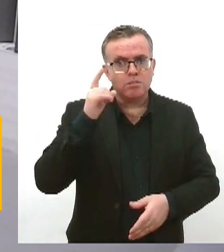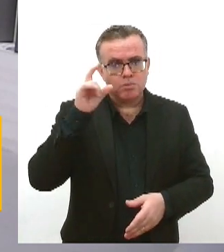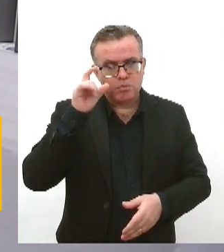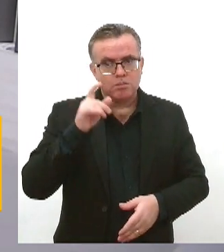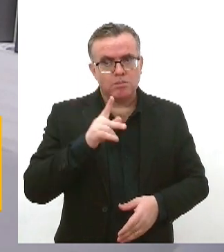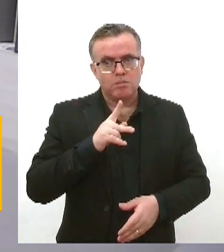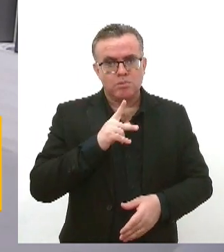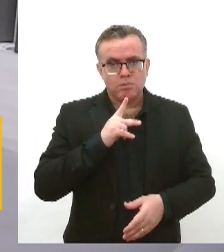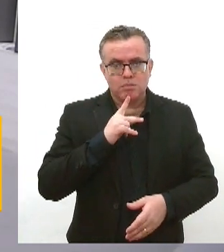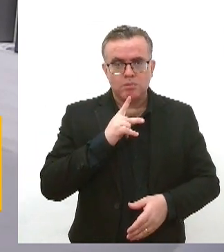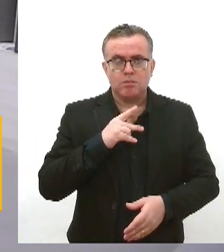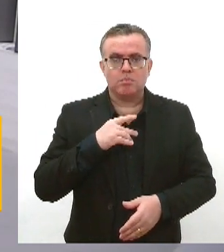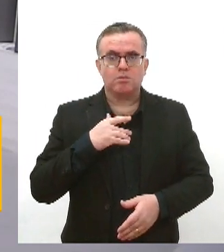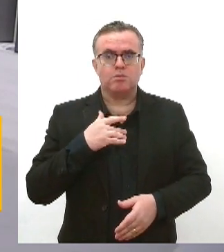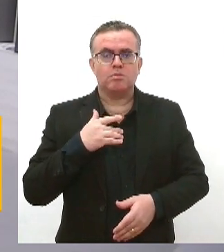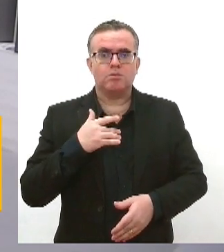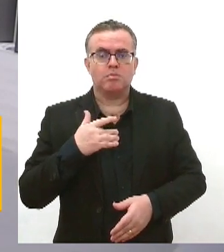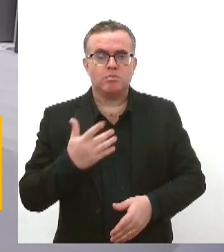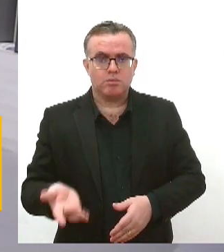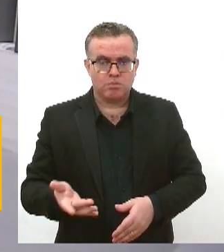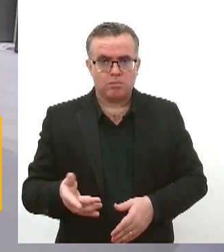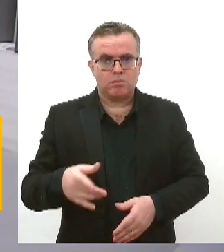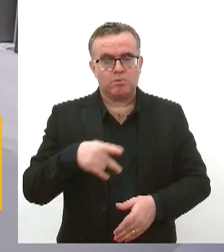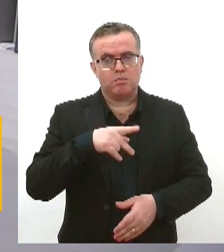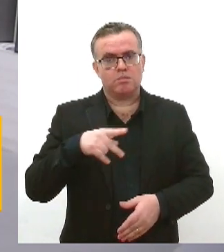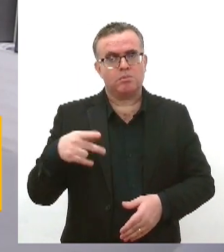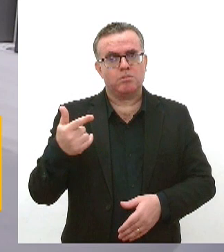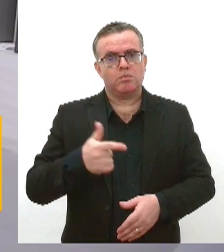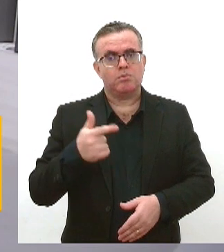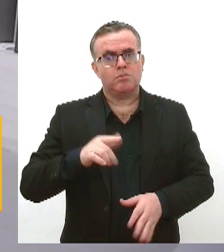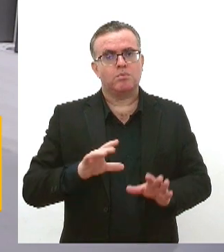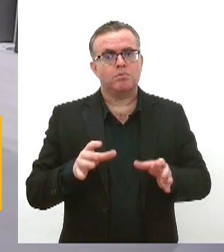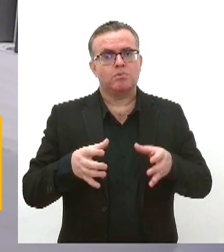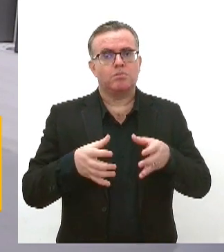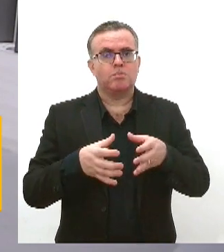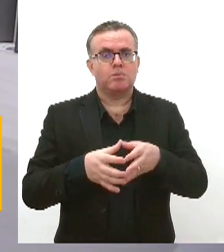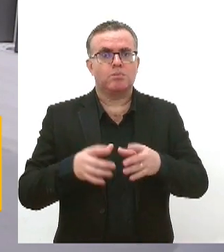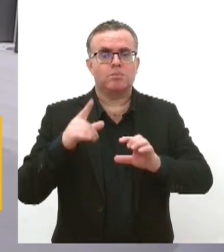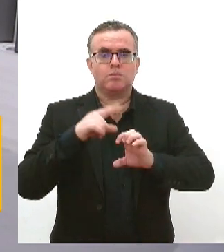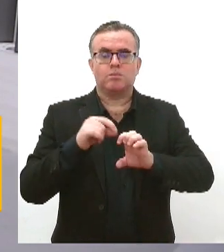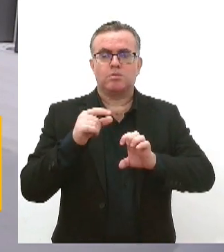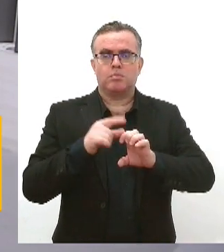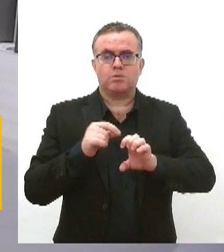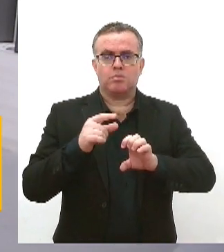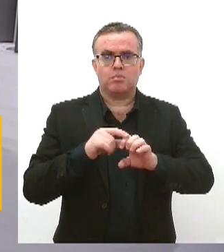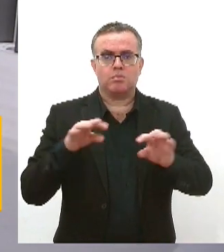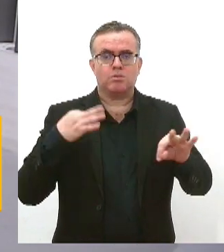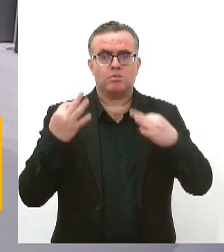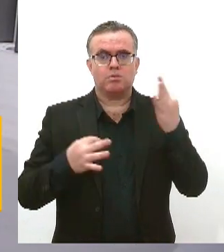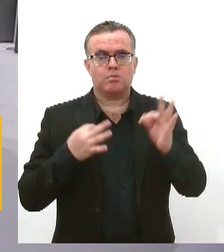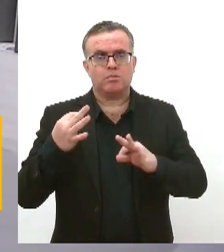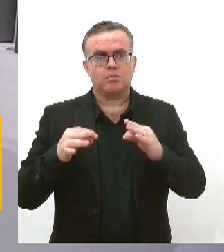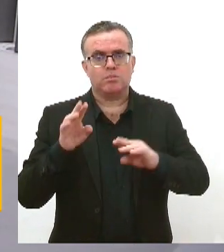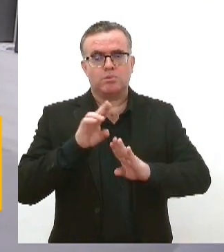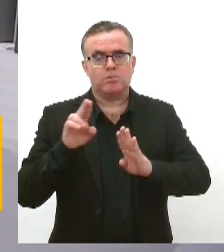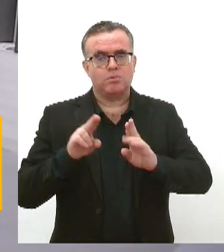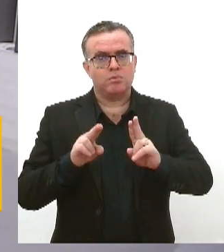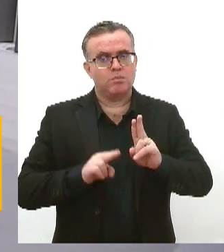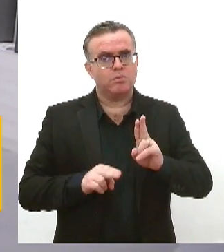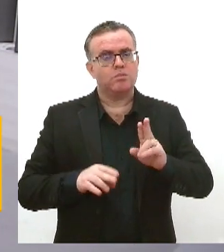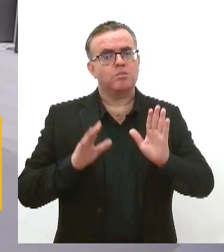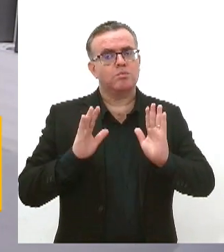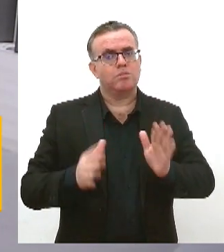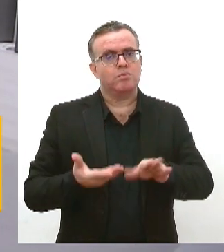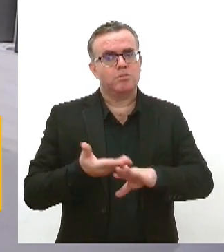que foi eleito vice-presidente da Comissão de Empreendedorismo e Turismo da UNALE, da qual já havia sido